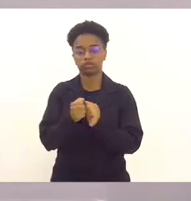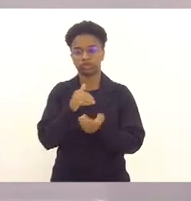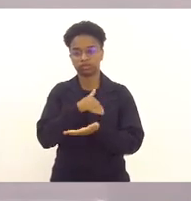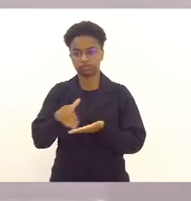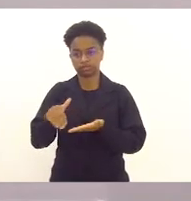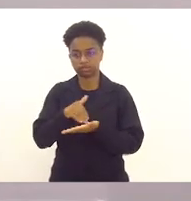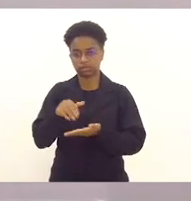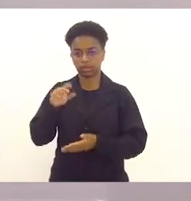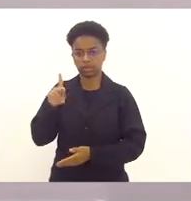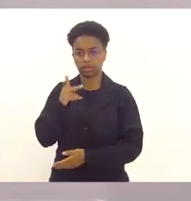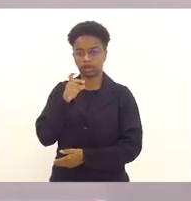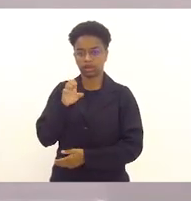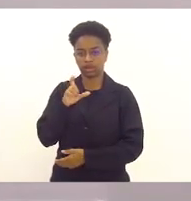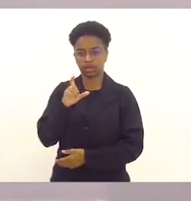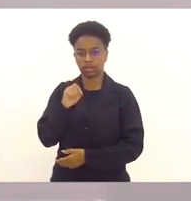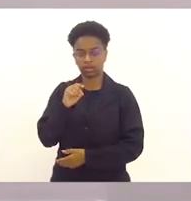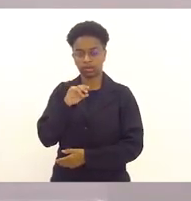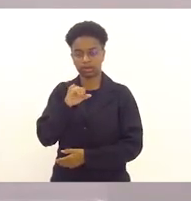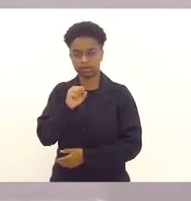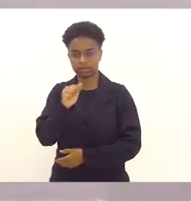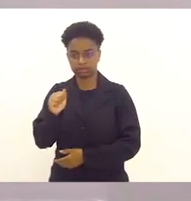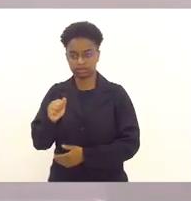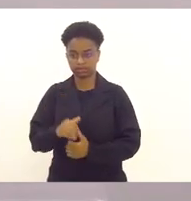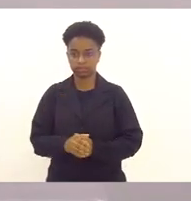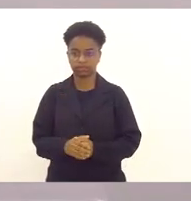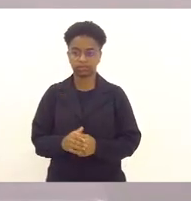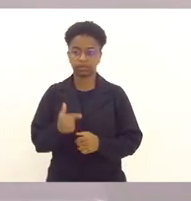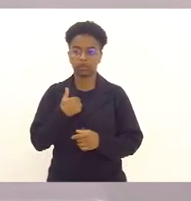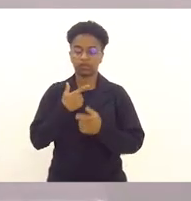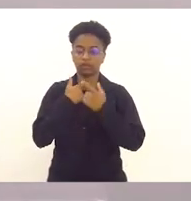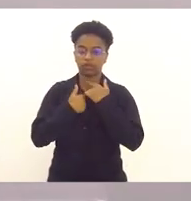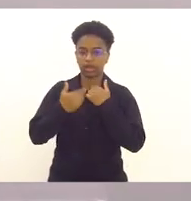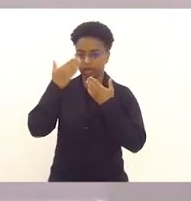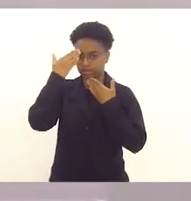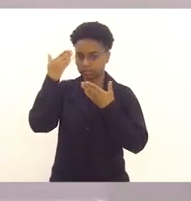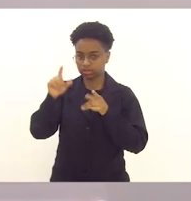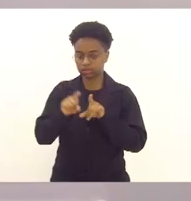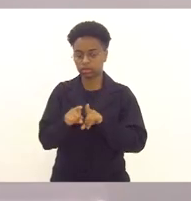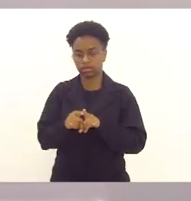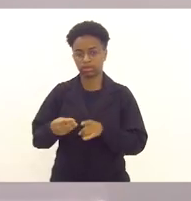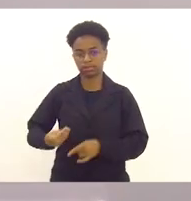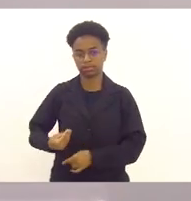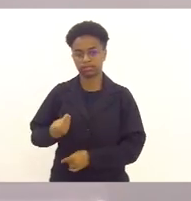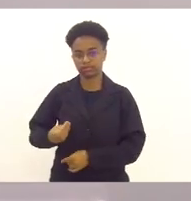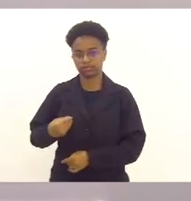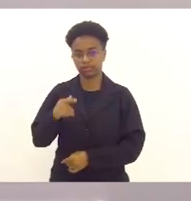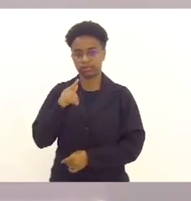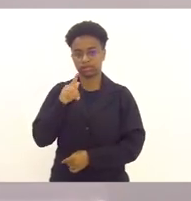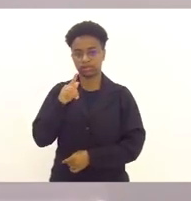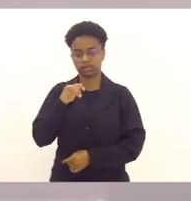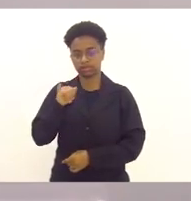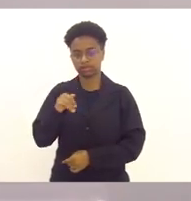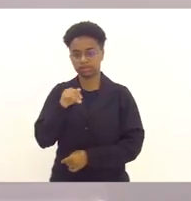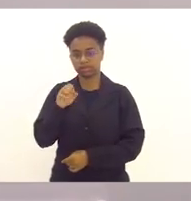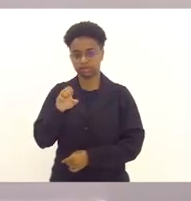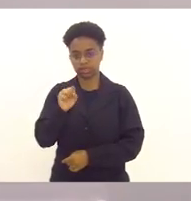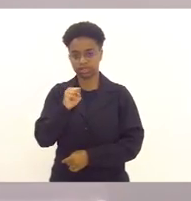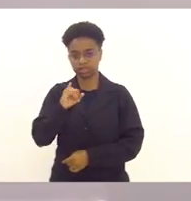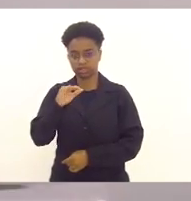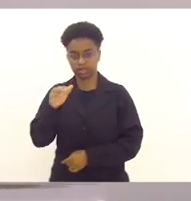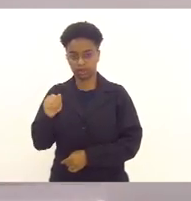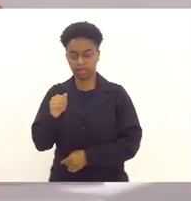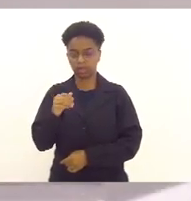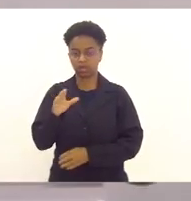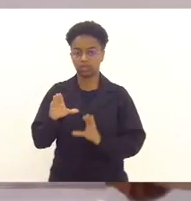senhora Heloísa nesse sentido e aí quero agradecer aqui a presença também da senhora Jéssica Loureiro do